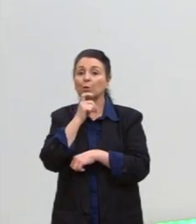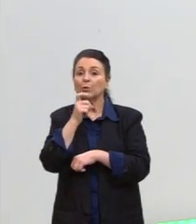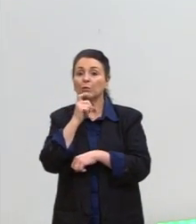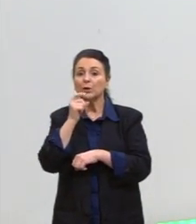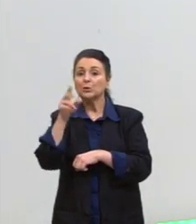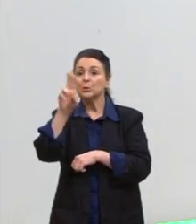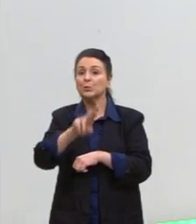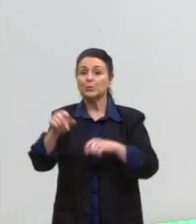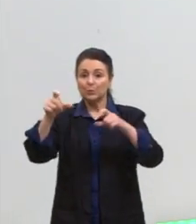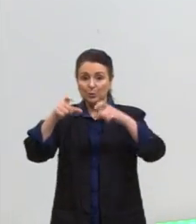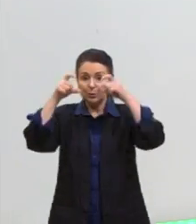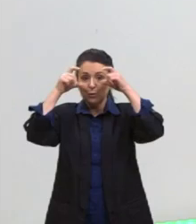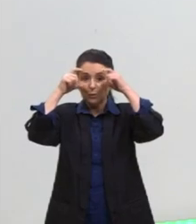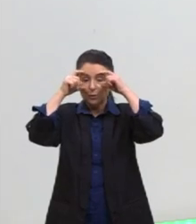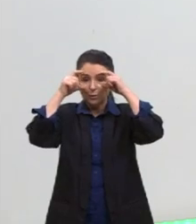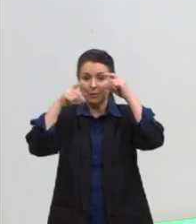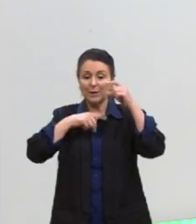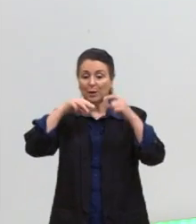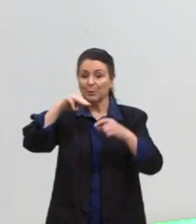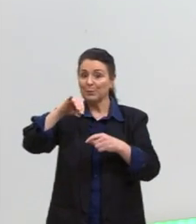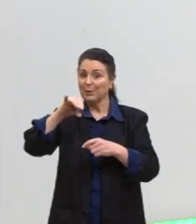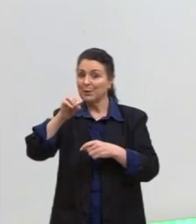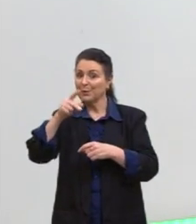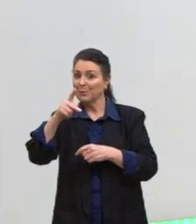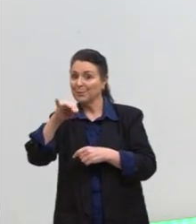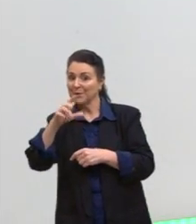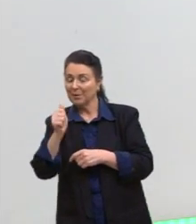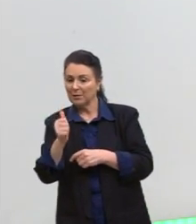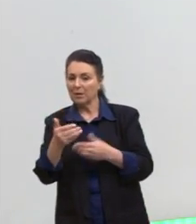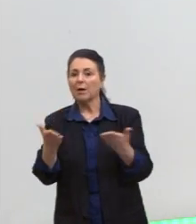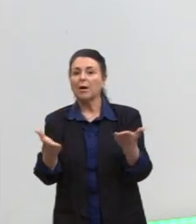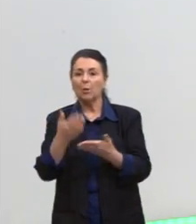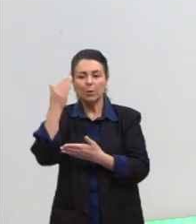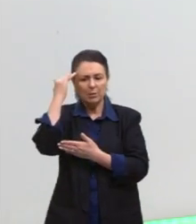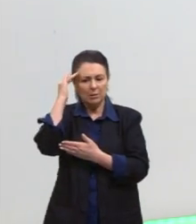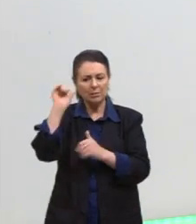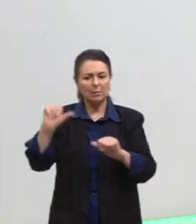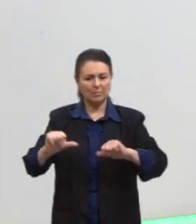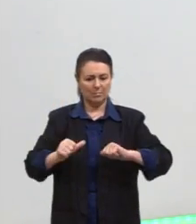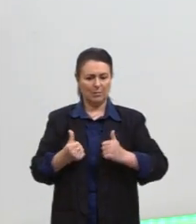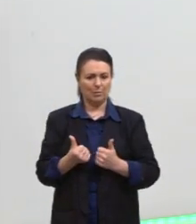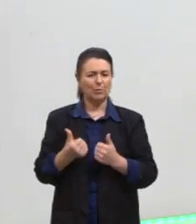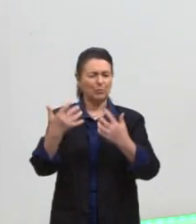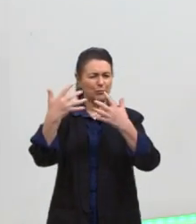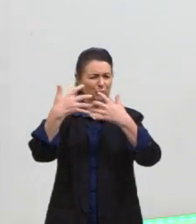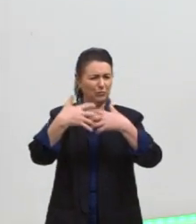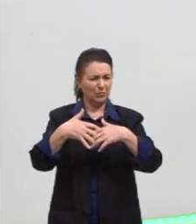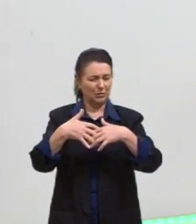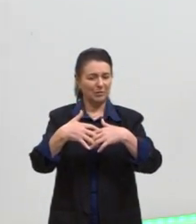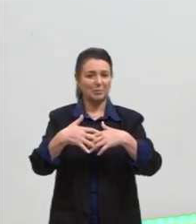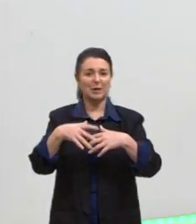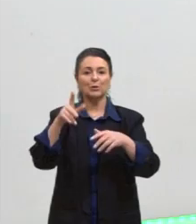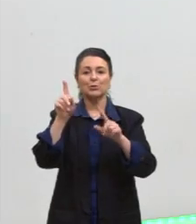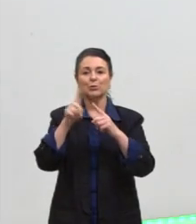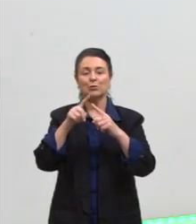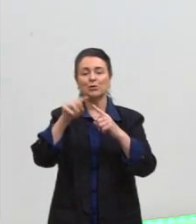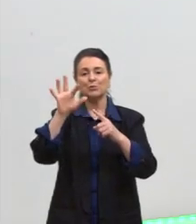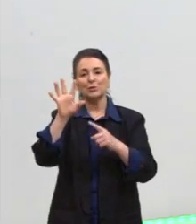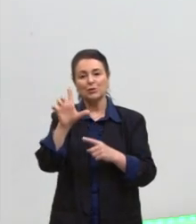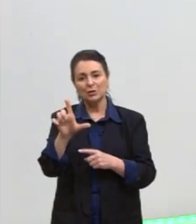trazendo a relação com a aula de hoje né Eu tenho miopia então agora até entendi melhor todo esse funcionamento aí das lentes né